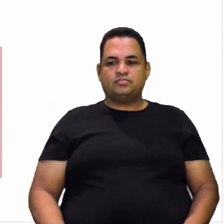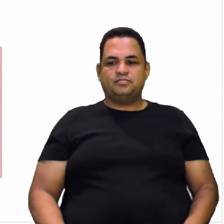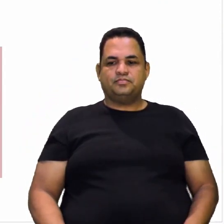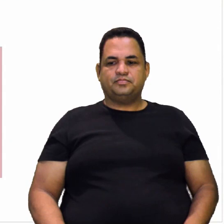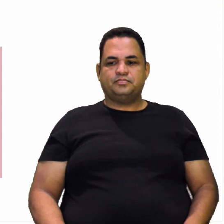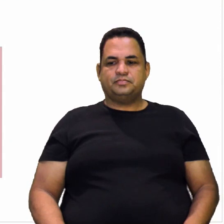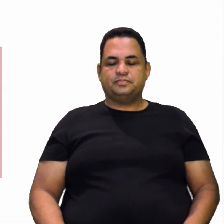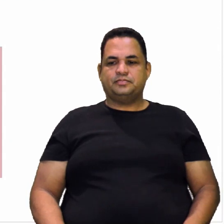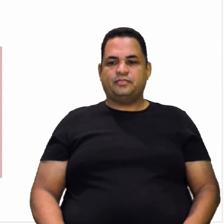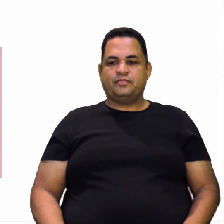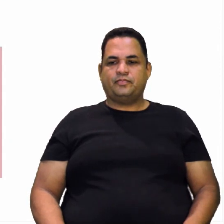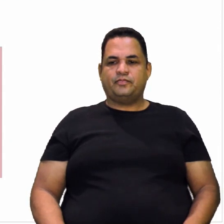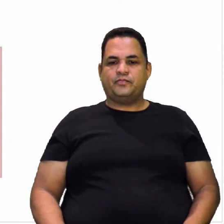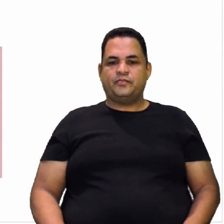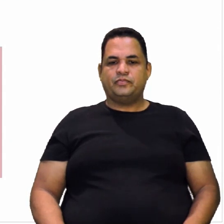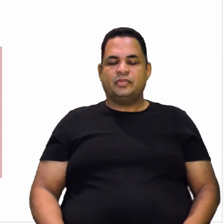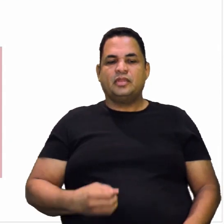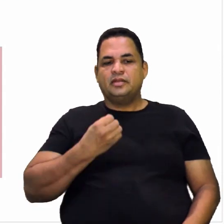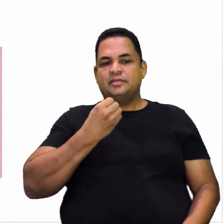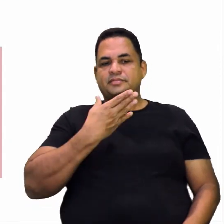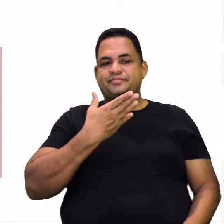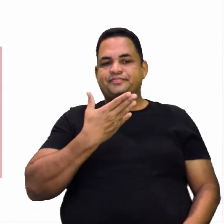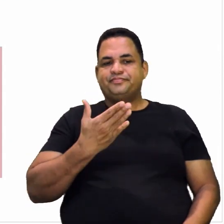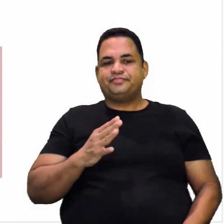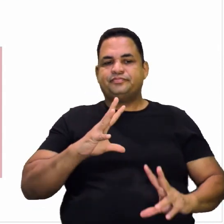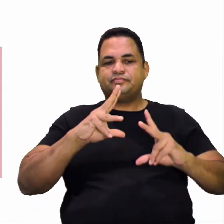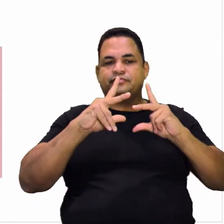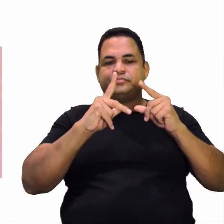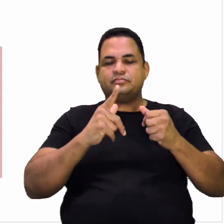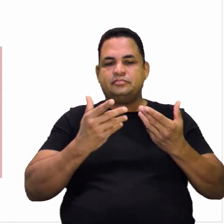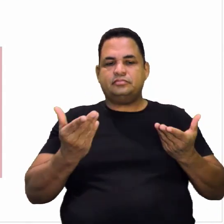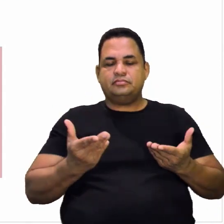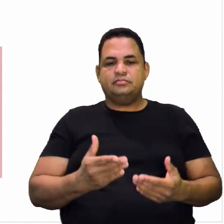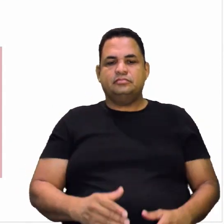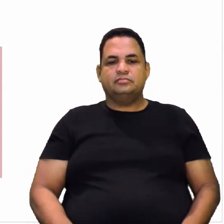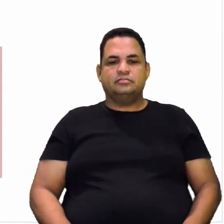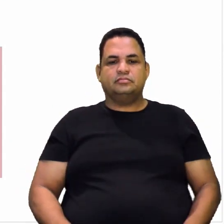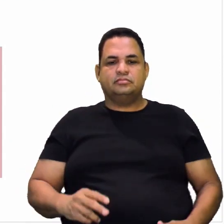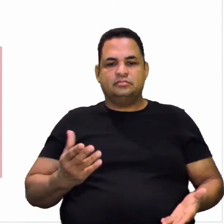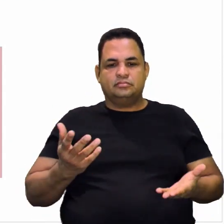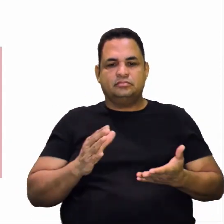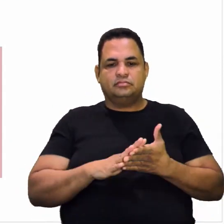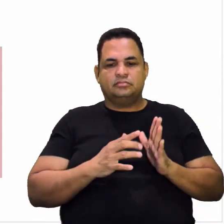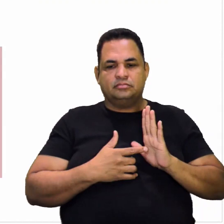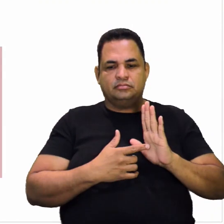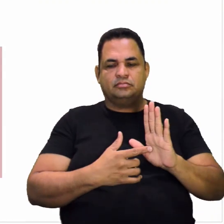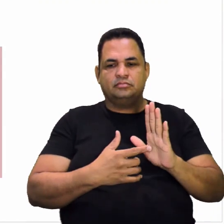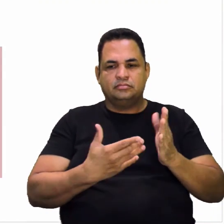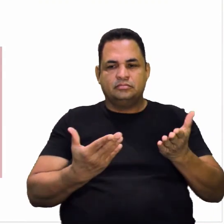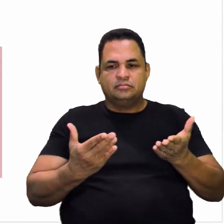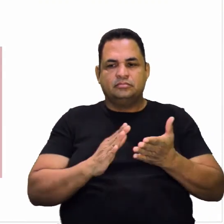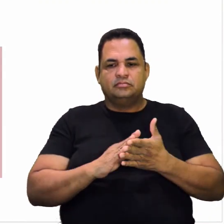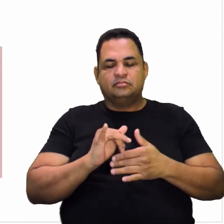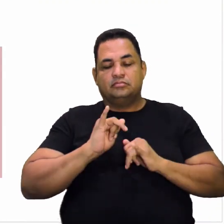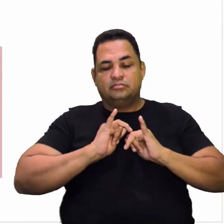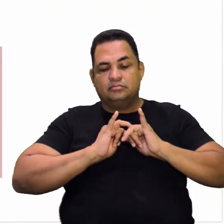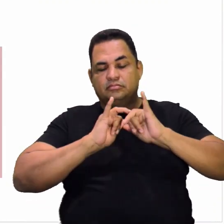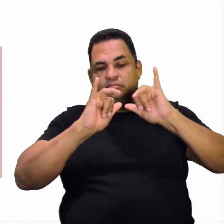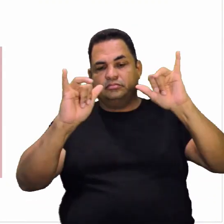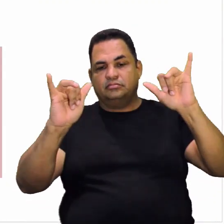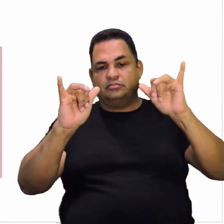filosofia. Tá bom? Então, tudo isso acaba trazendo mais informações